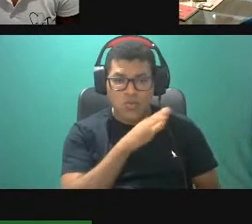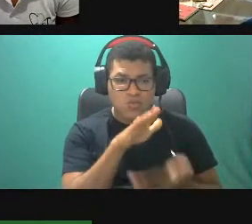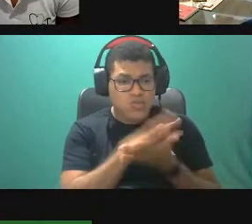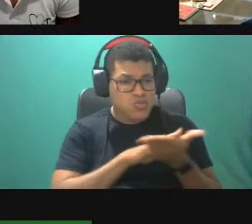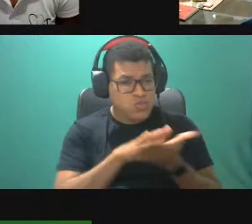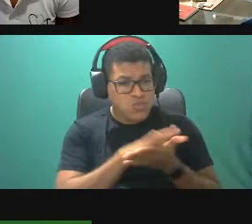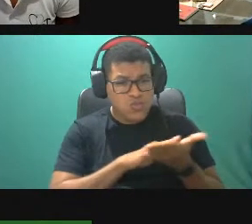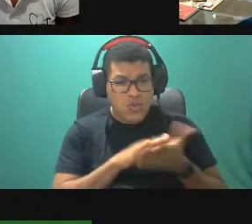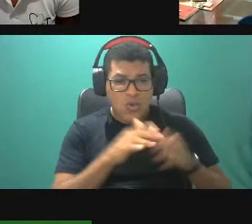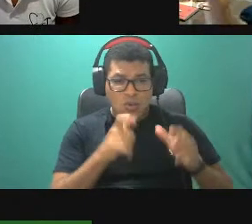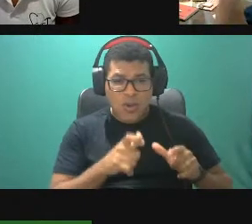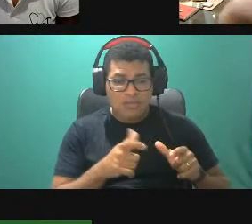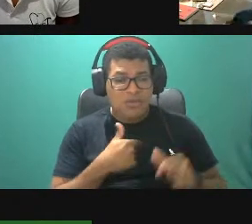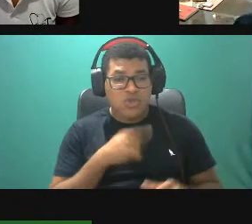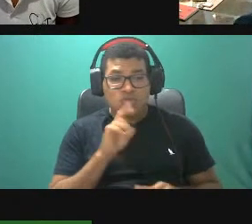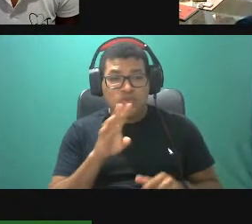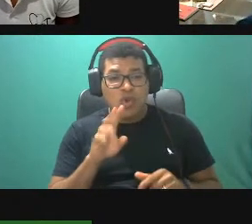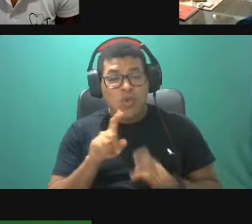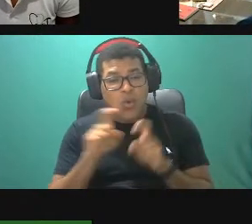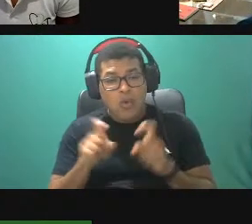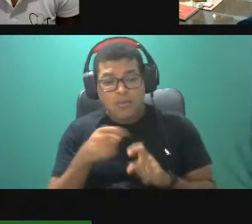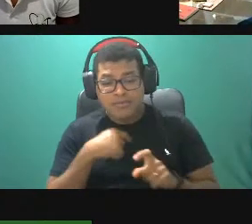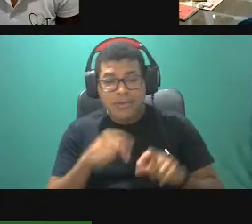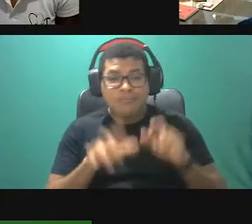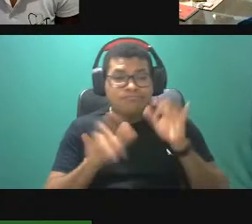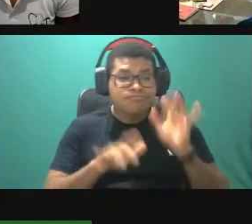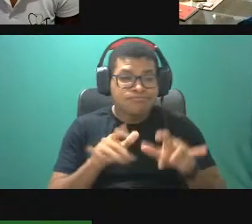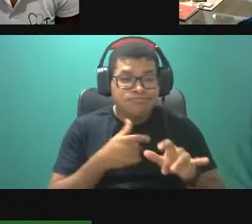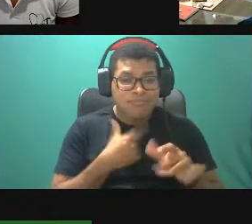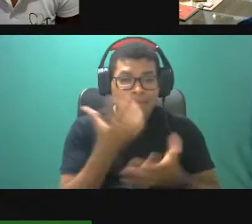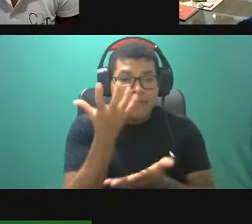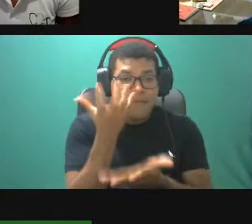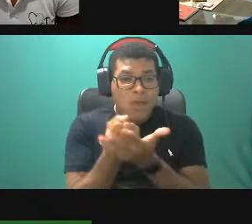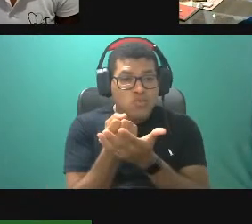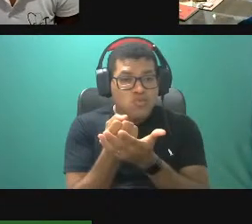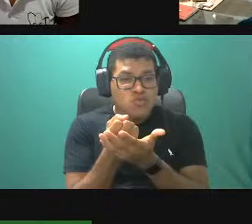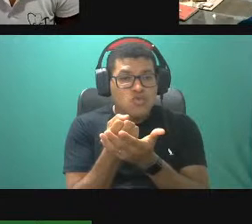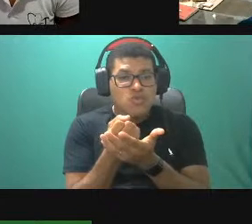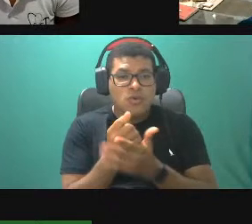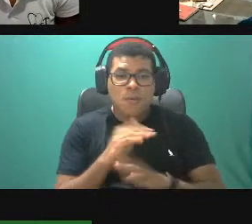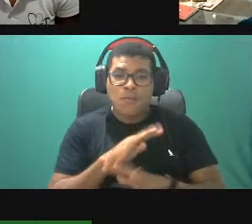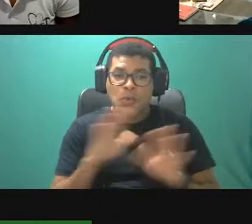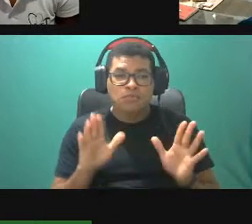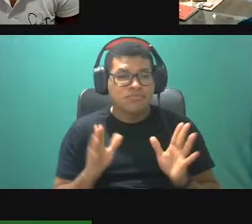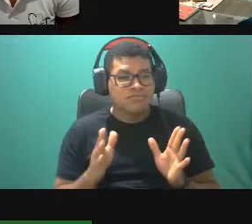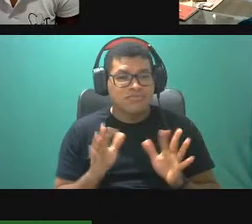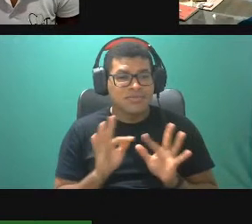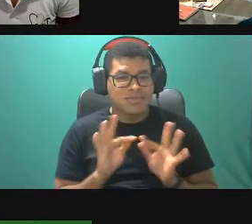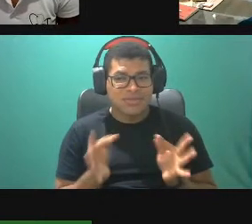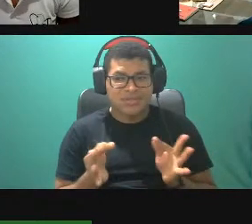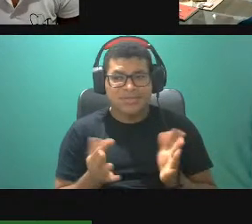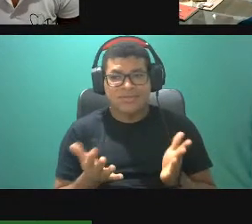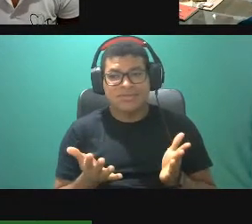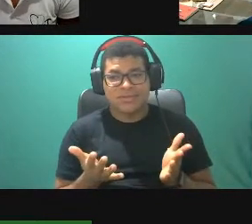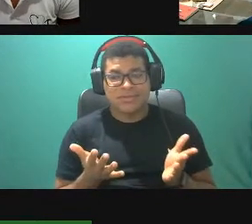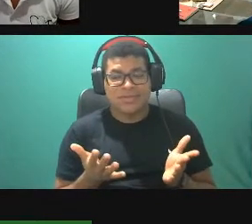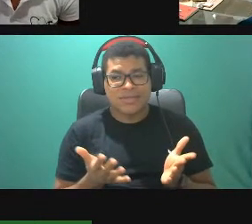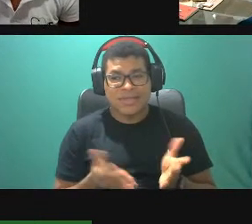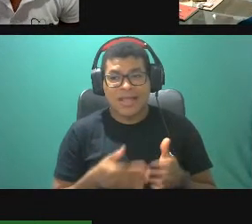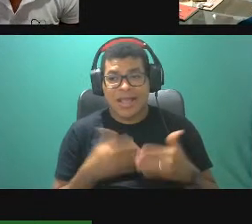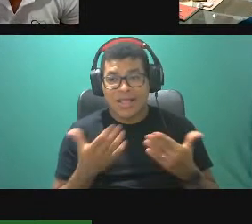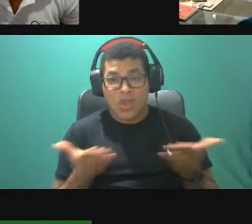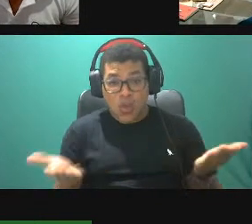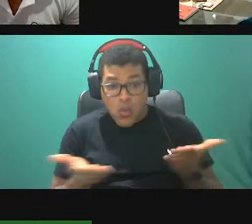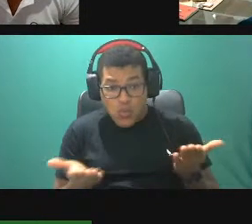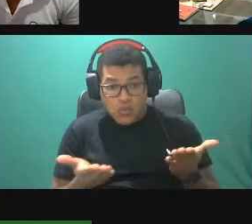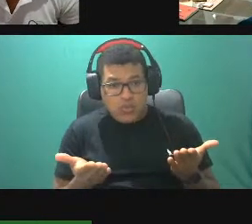computador que eu estou falando com vocês e baixo os arquivos no meu computador, né? Então, não de hoje,